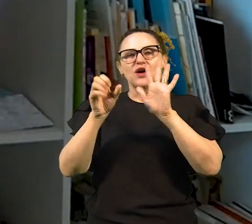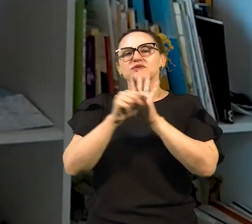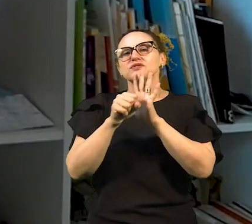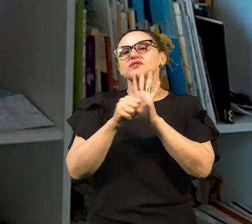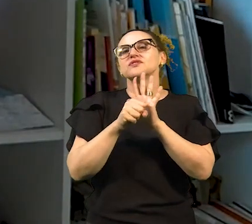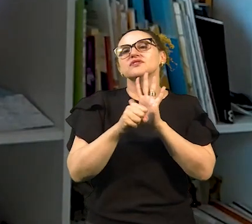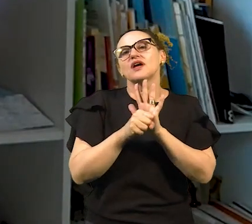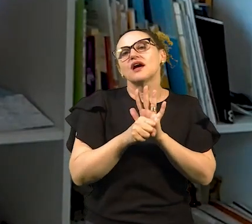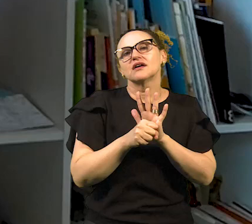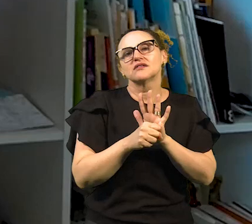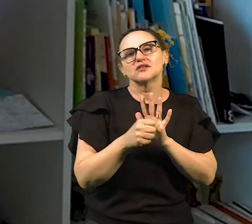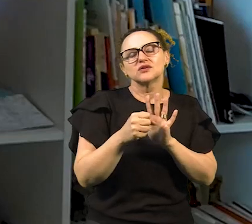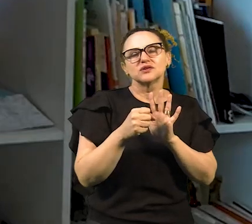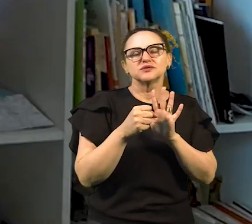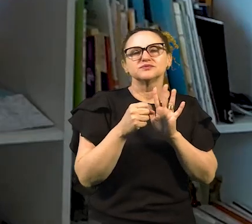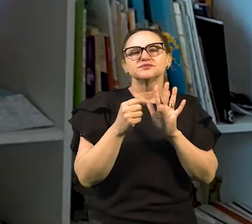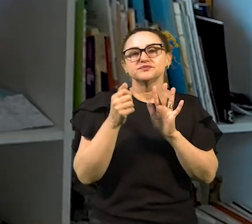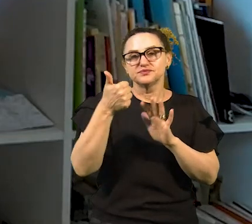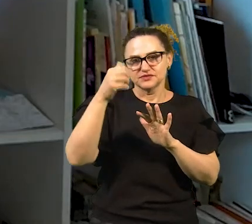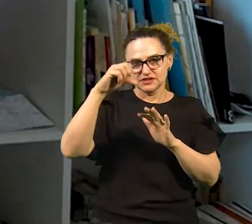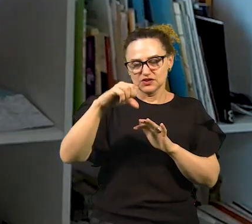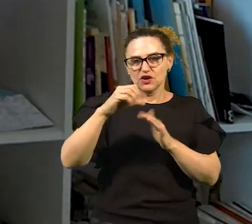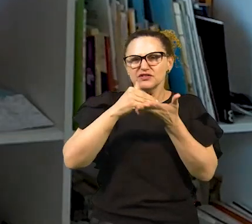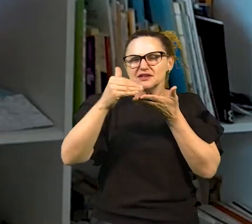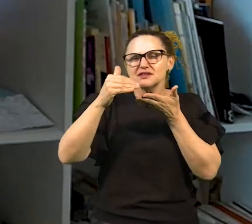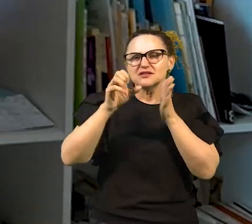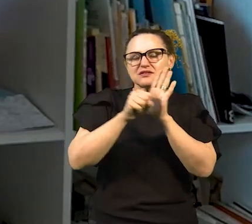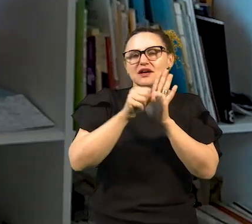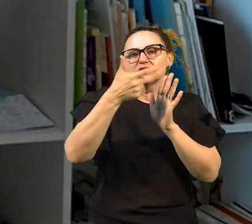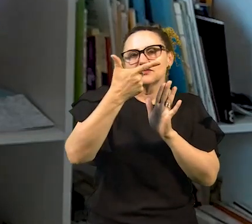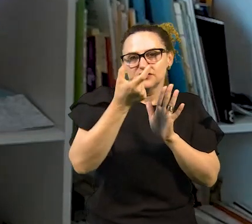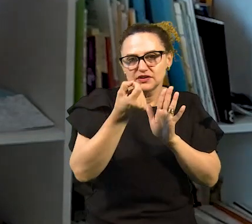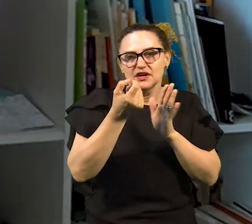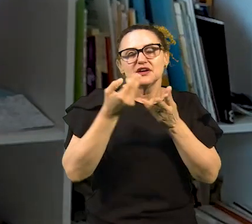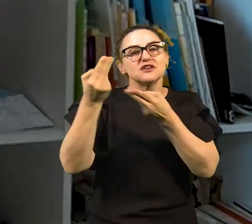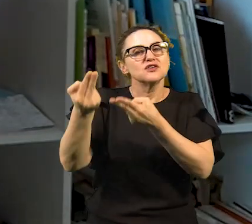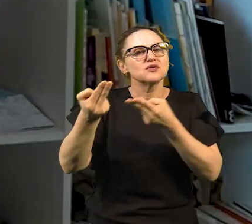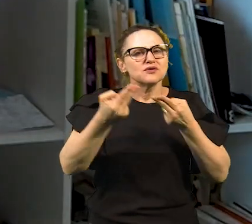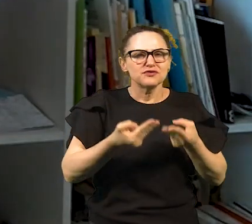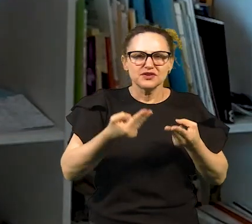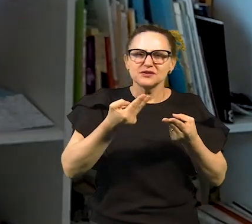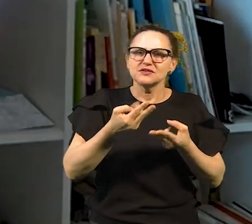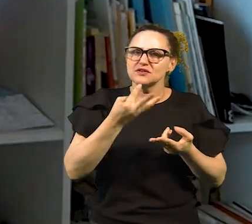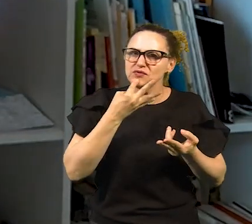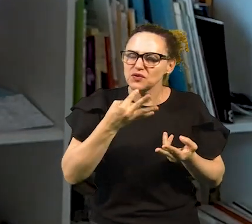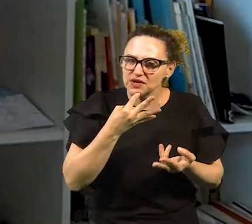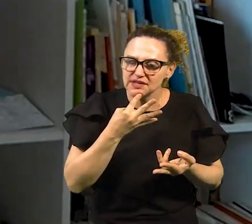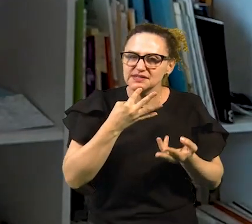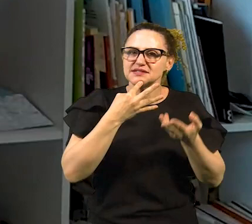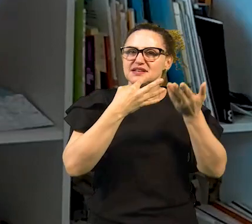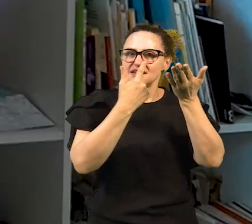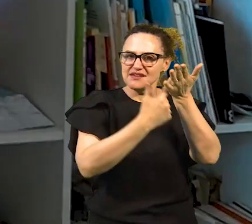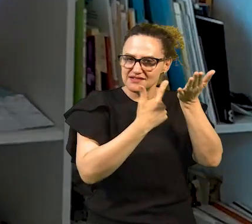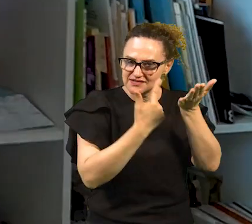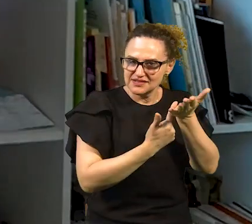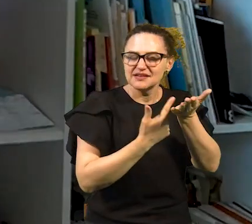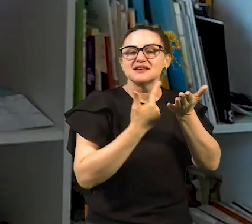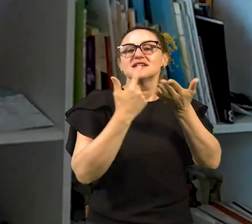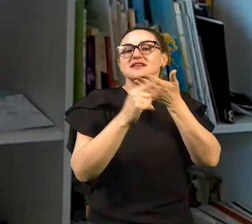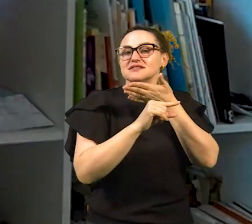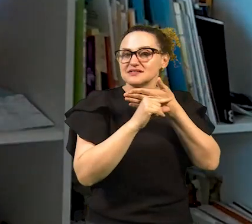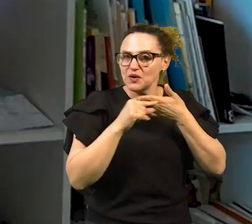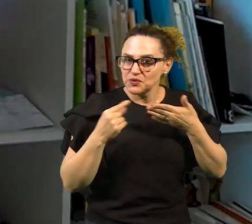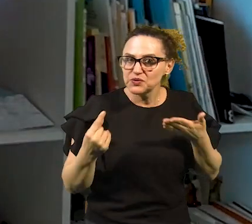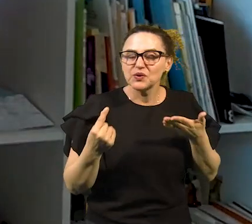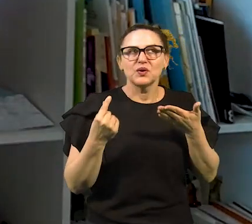início do século XX, e eu convido vocês a conhecer a obra desses poetas, não só os poemas selecionados, mas outros, inclusive